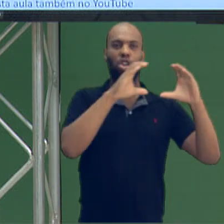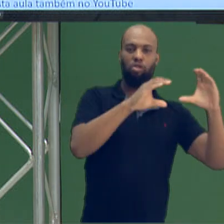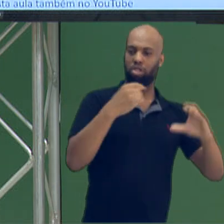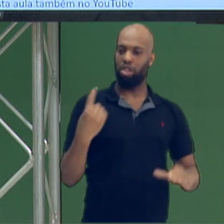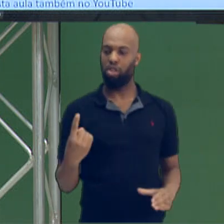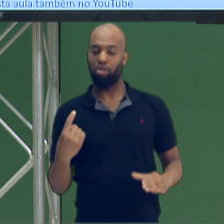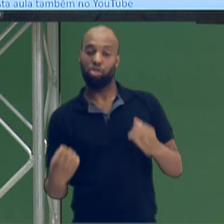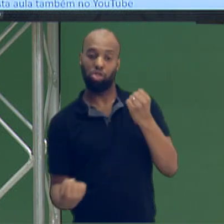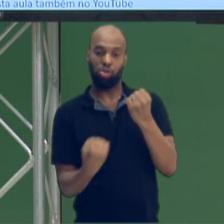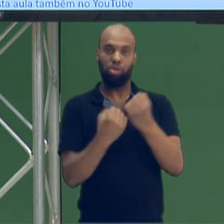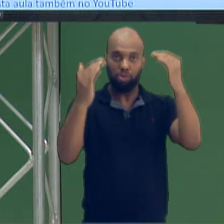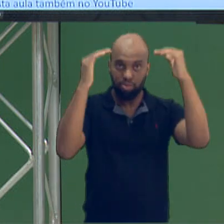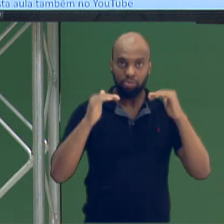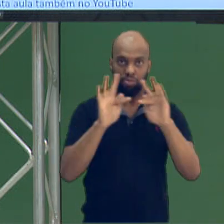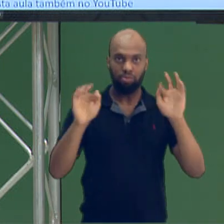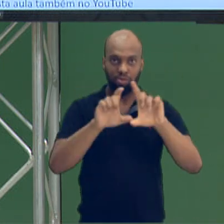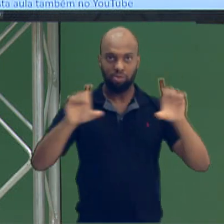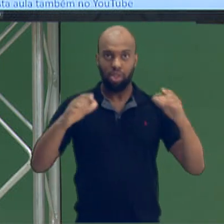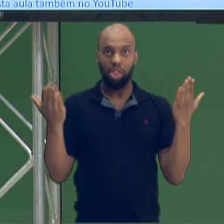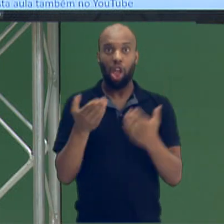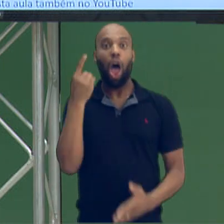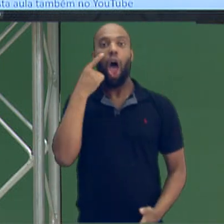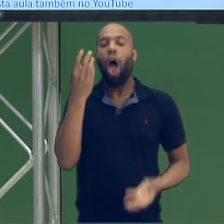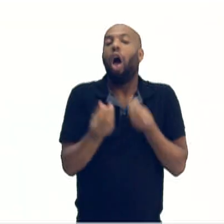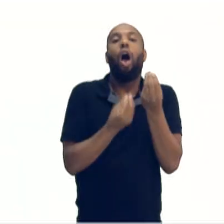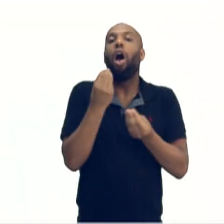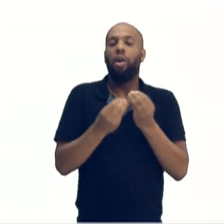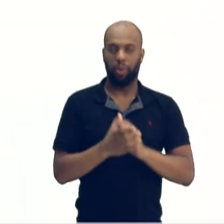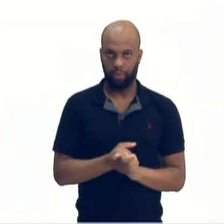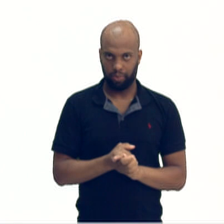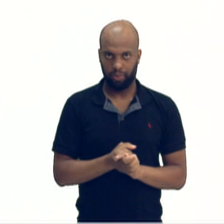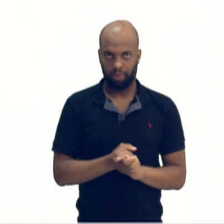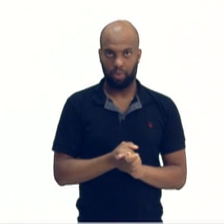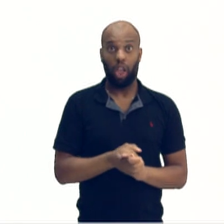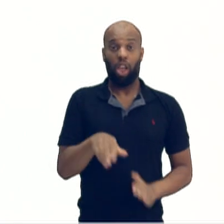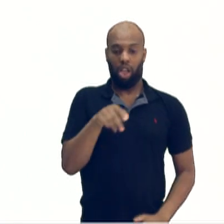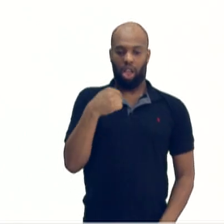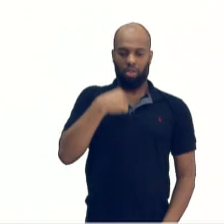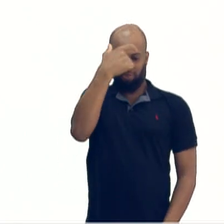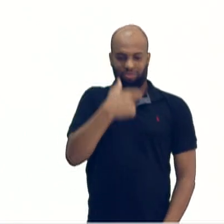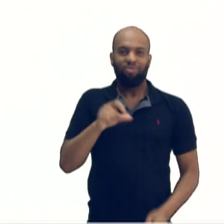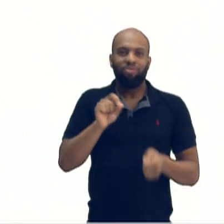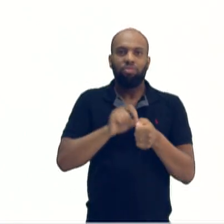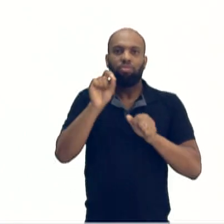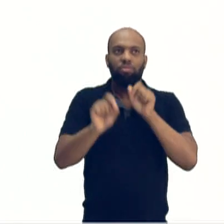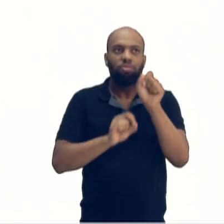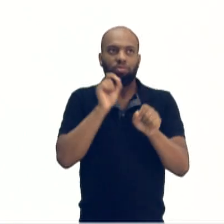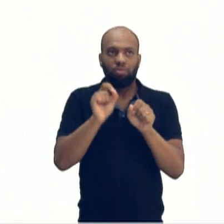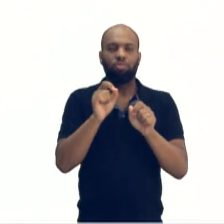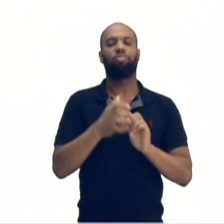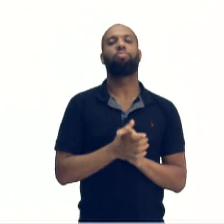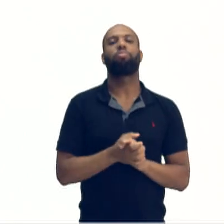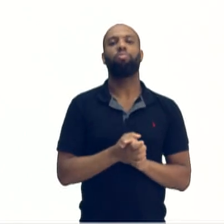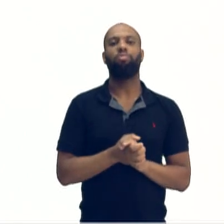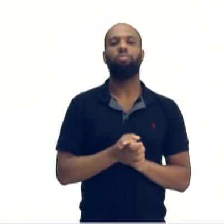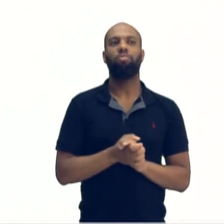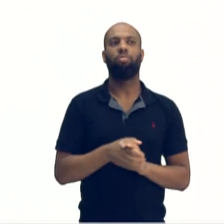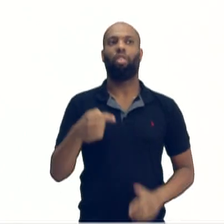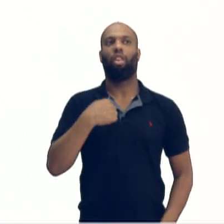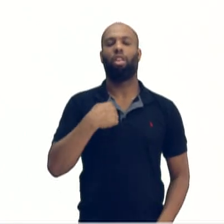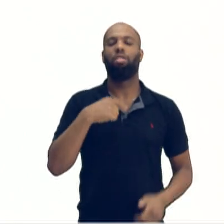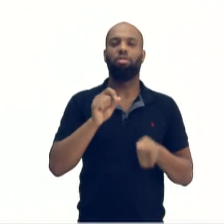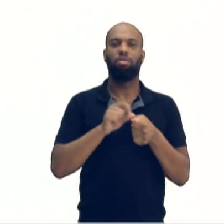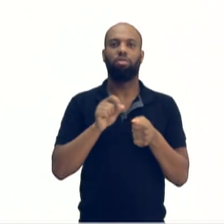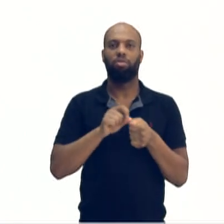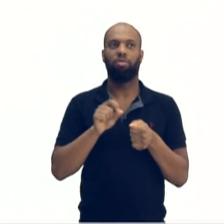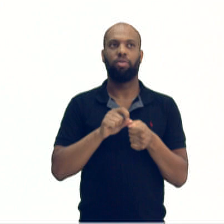substituir dentro da nossa fórmula. Vamos ver, então, como é que vai ficar aqui. O que a professora fez aqui? Ó? Eu determinei, então,